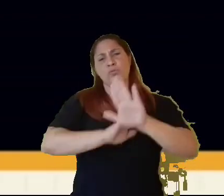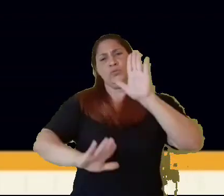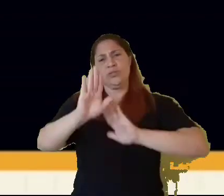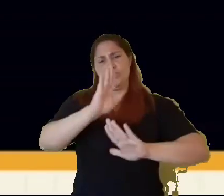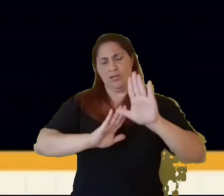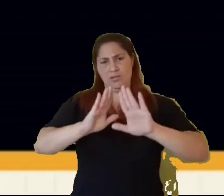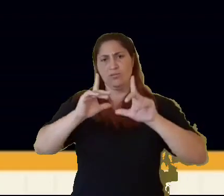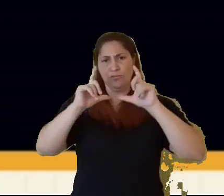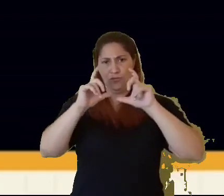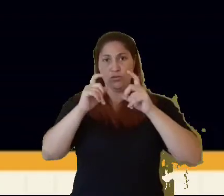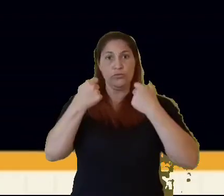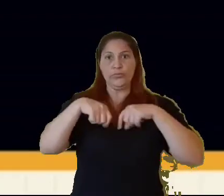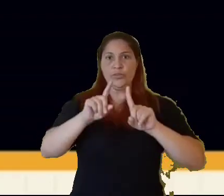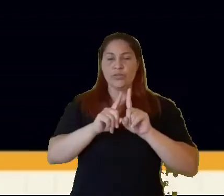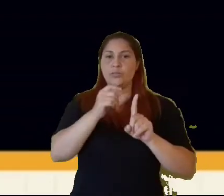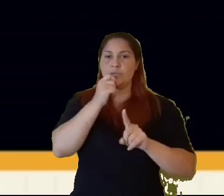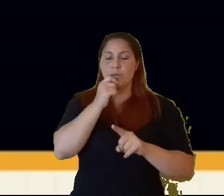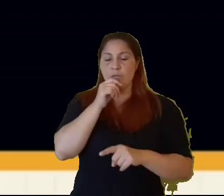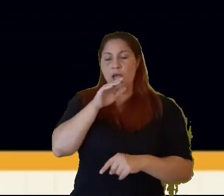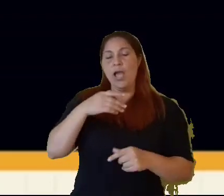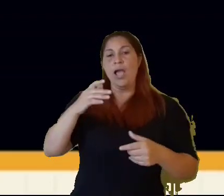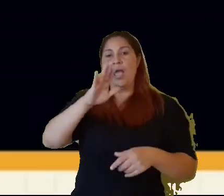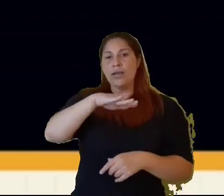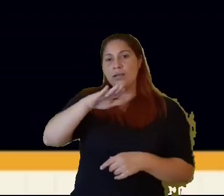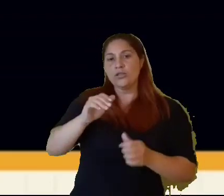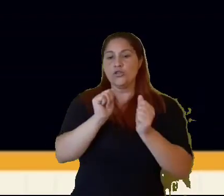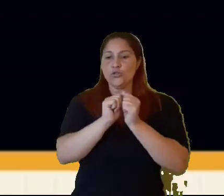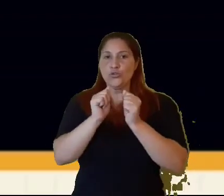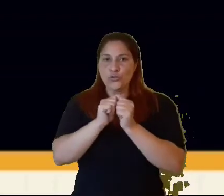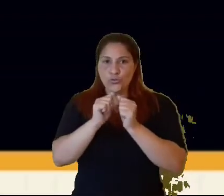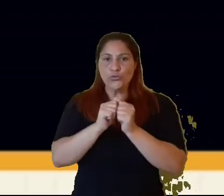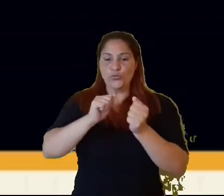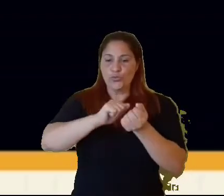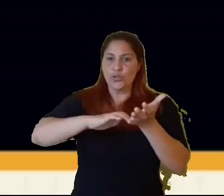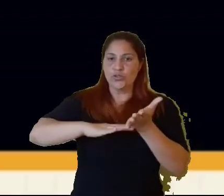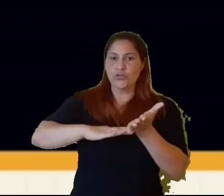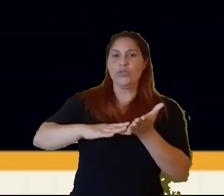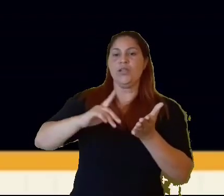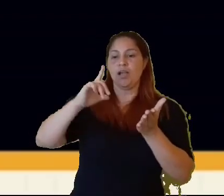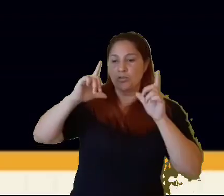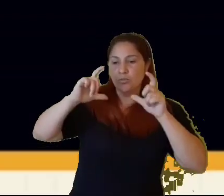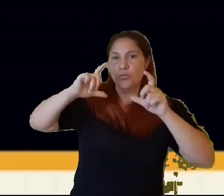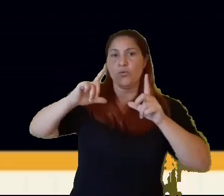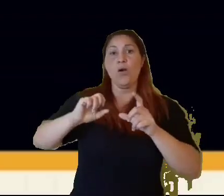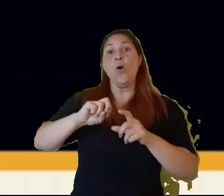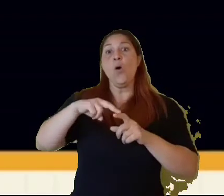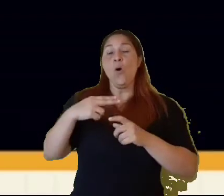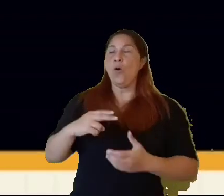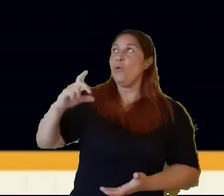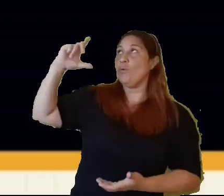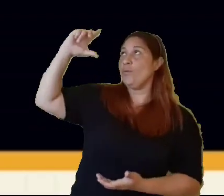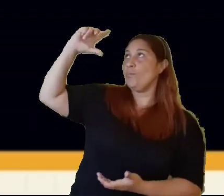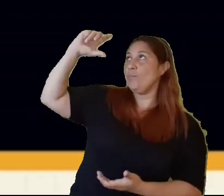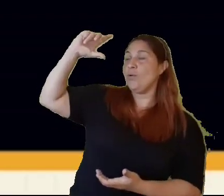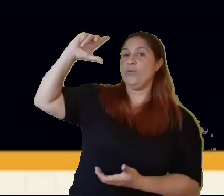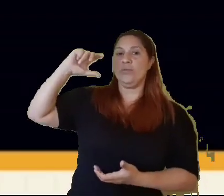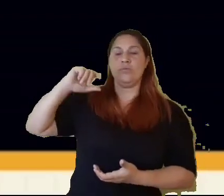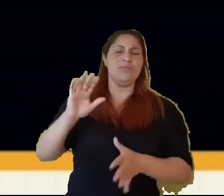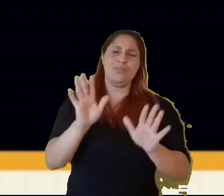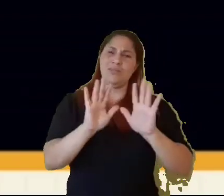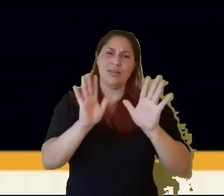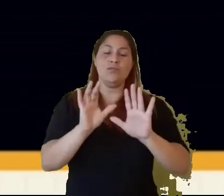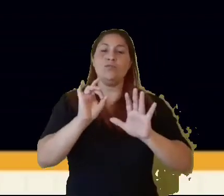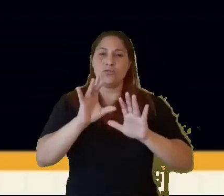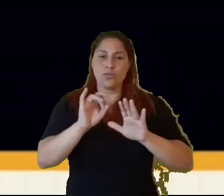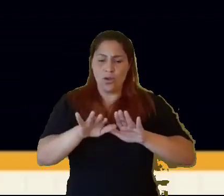Não precisa bater foto da criança com a atividade ou colocar ela no colo e bater a foto. Coloque a atividade numa mesa, bata uma foto